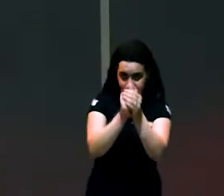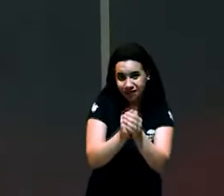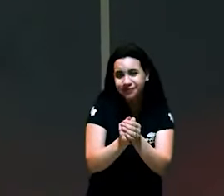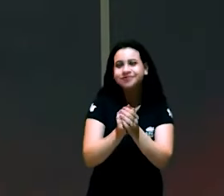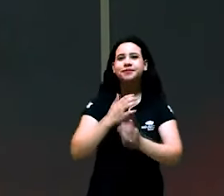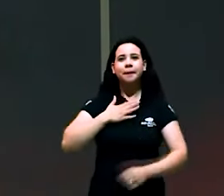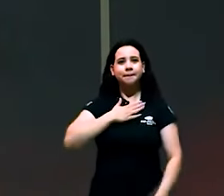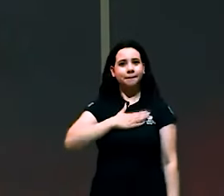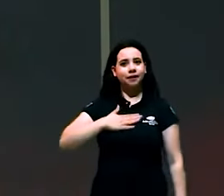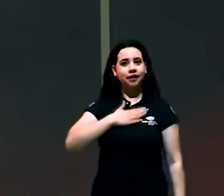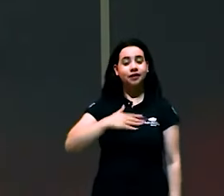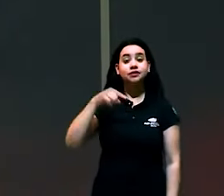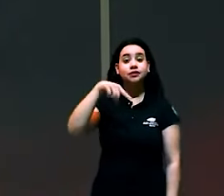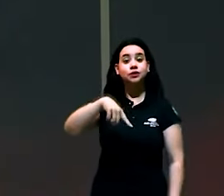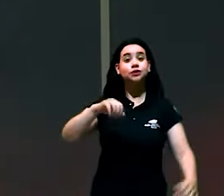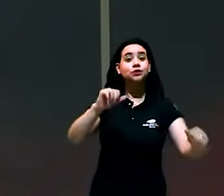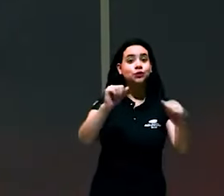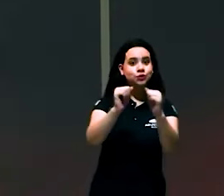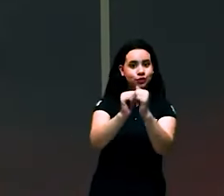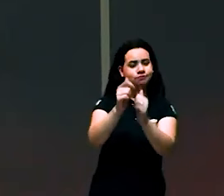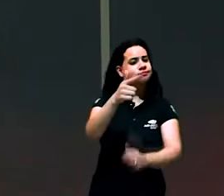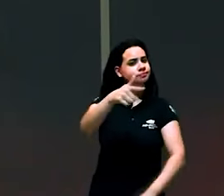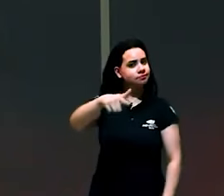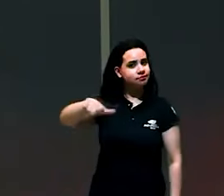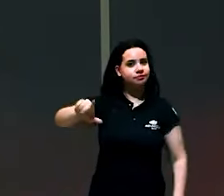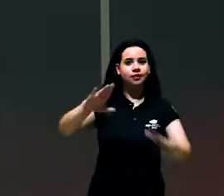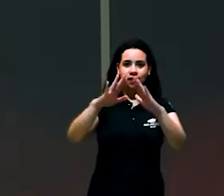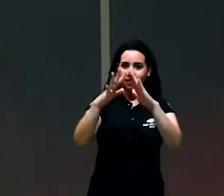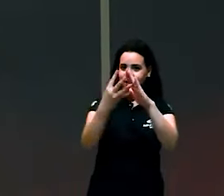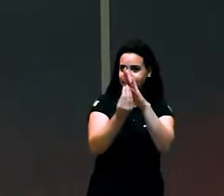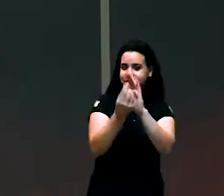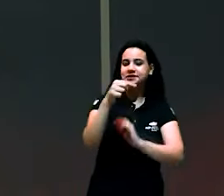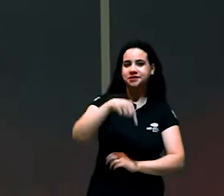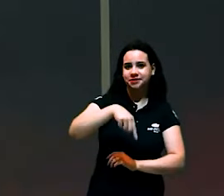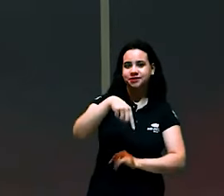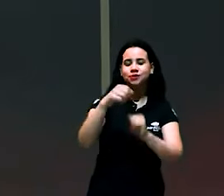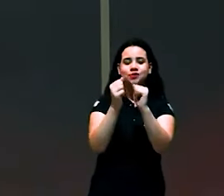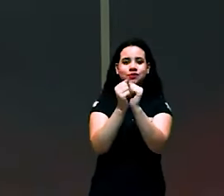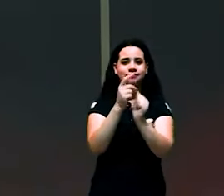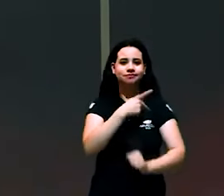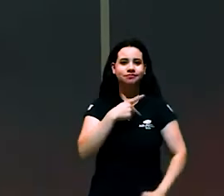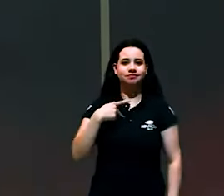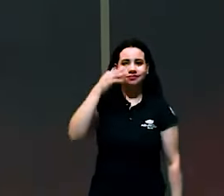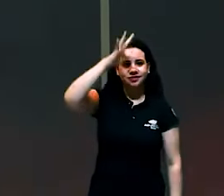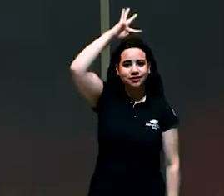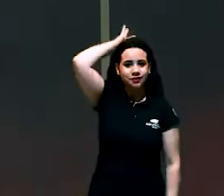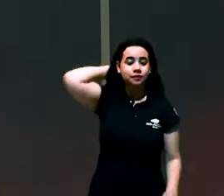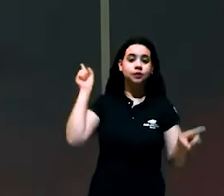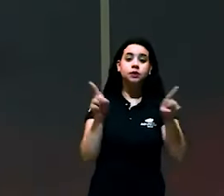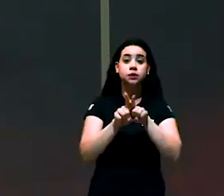neste lugar, junto com a igreja, junto com o pastor Fábio, demais